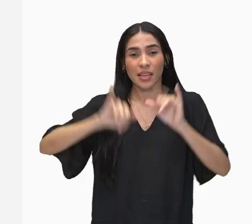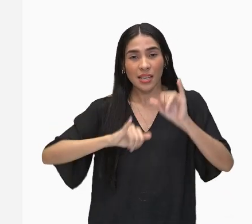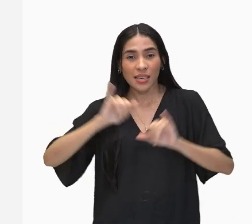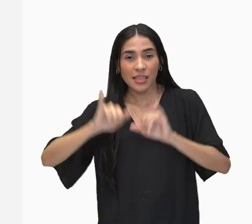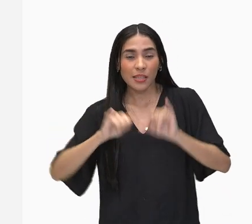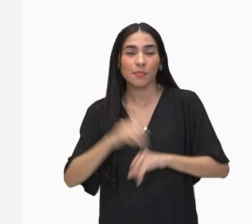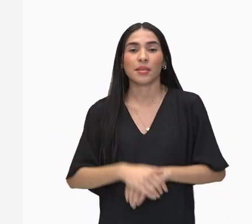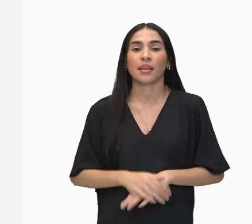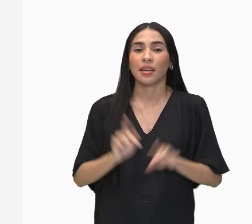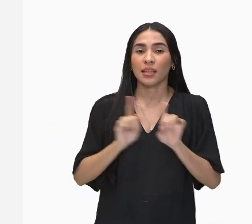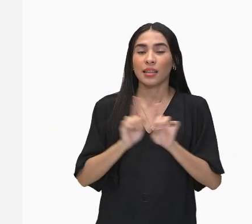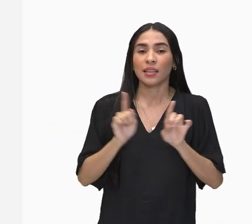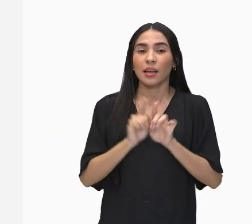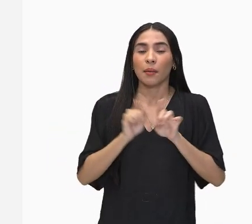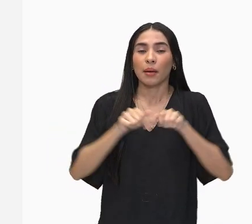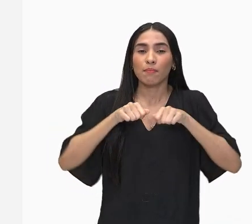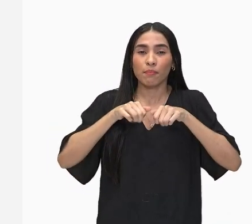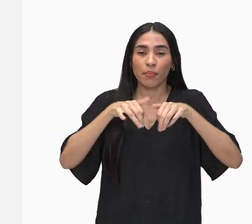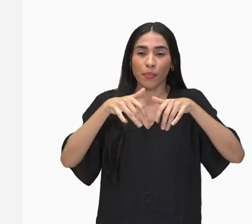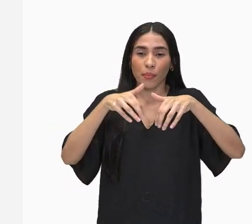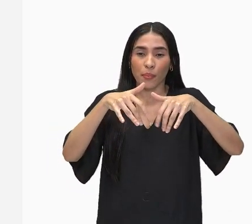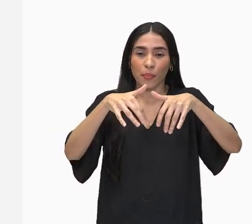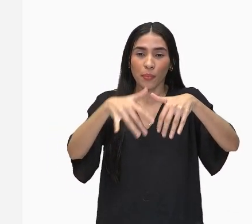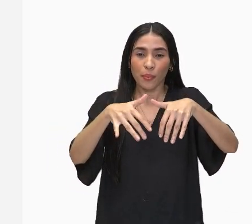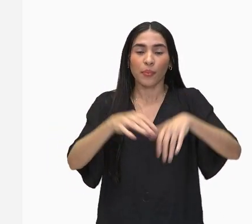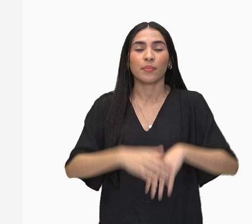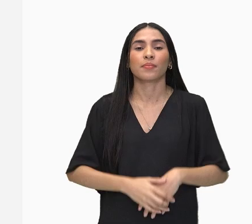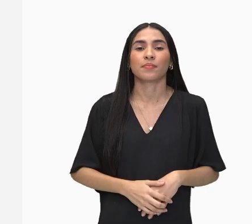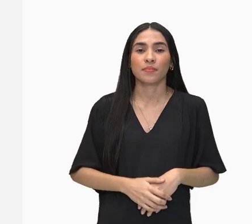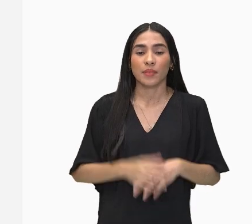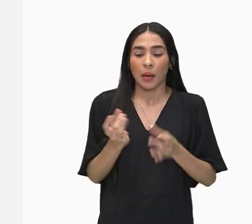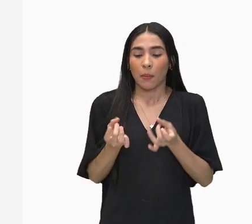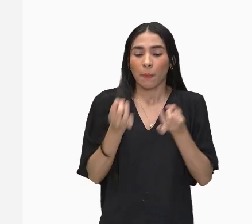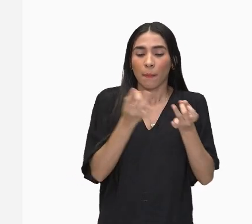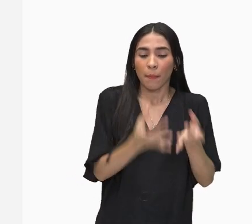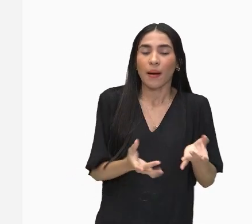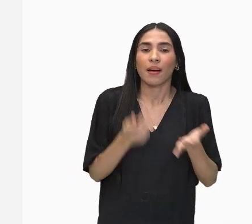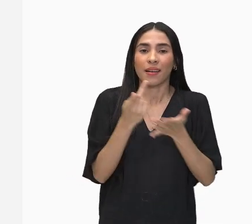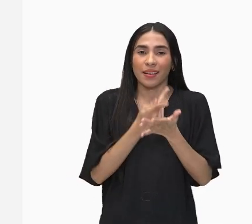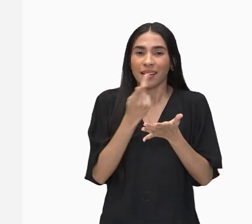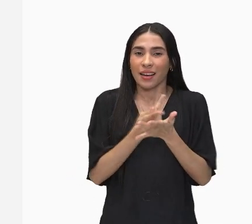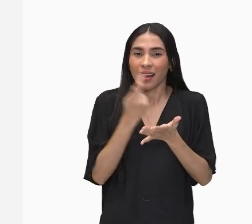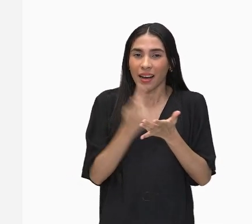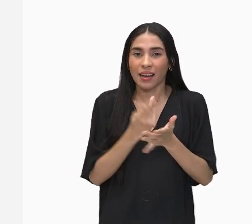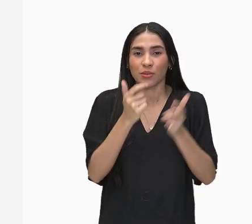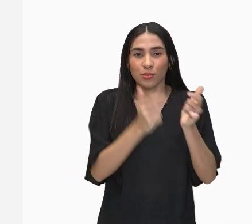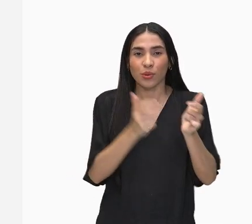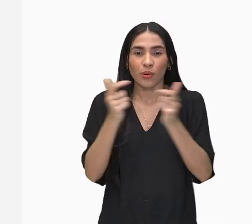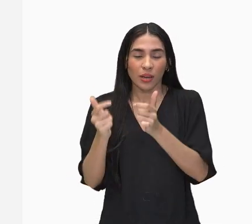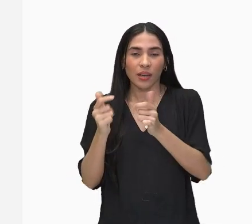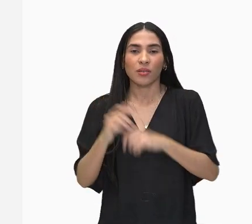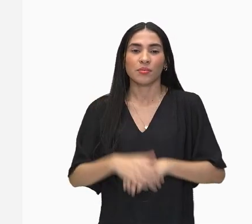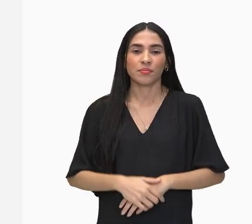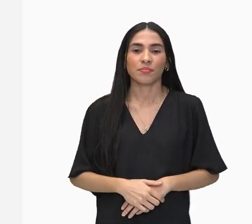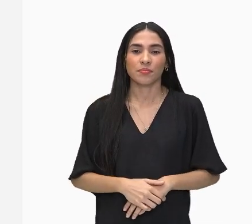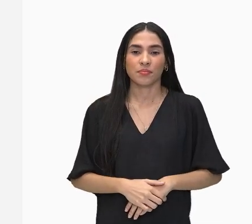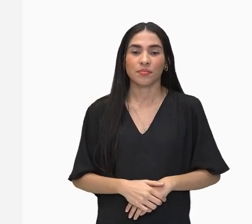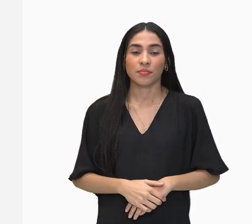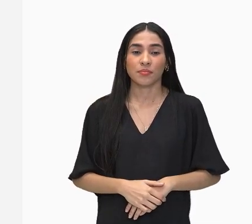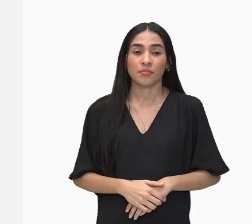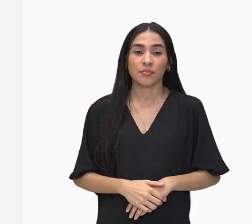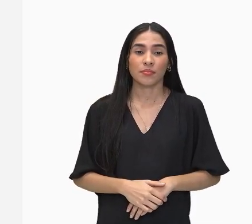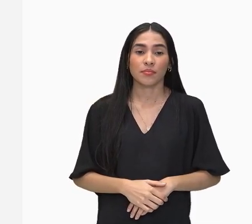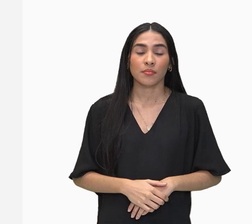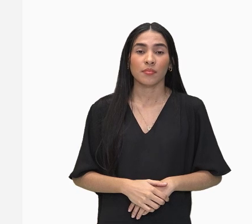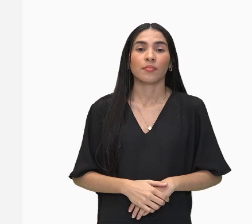De fertilizantes da agricultura, né? Que são descartados, né? Desses recursos hídricos. E a questão